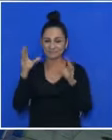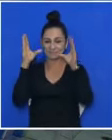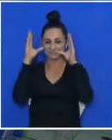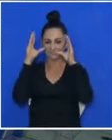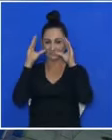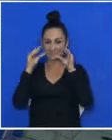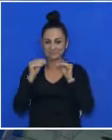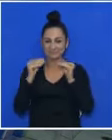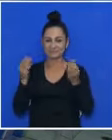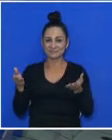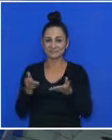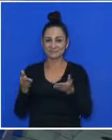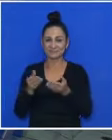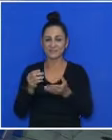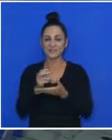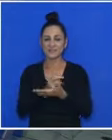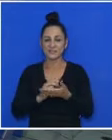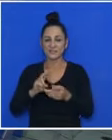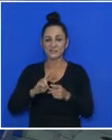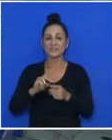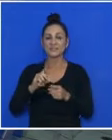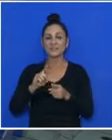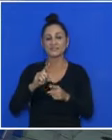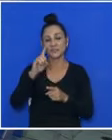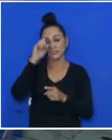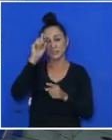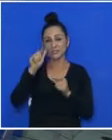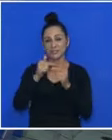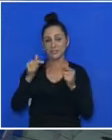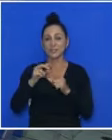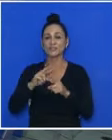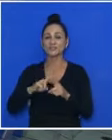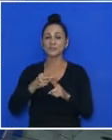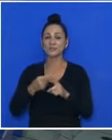Quina, Dia de Sorte, Time Mania, Dupla Sena e Loto Fácil.